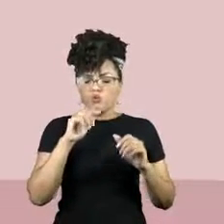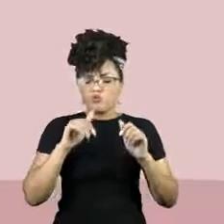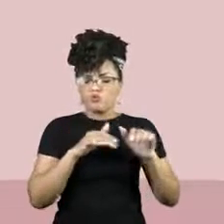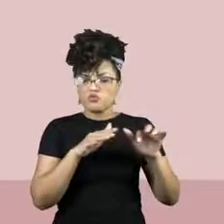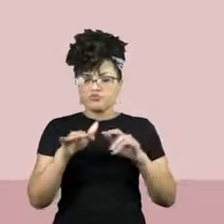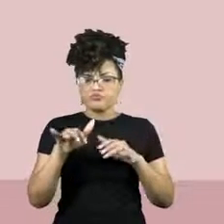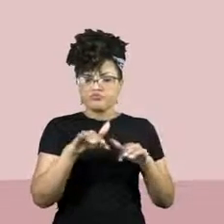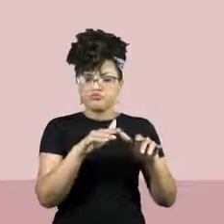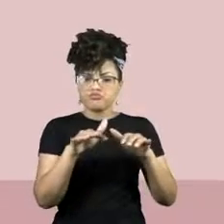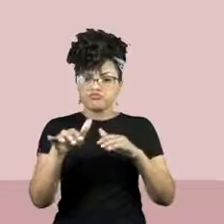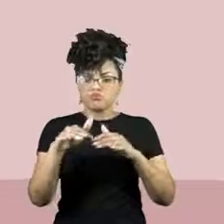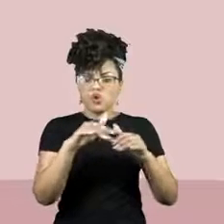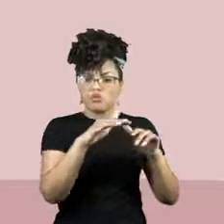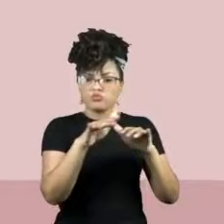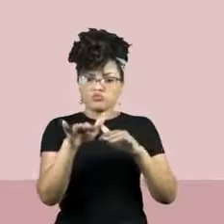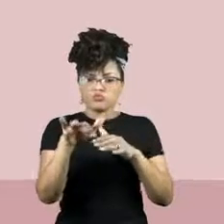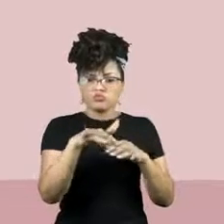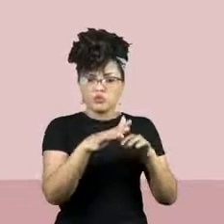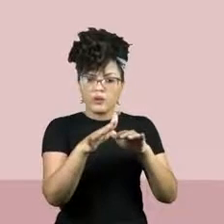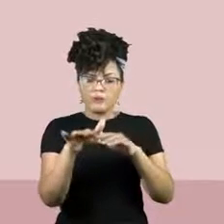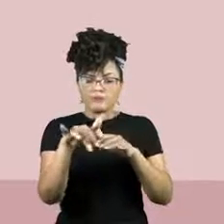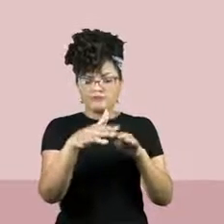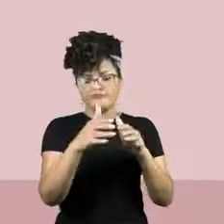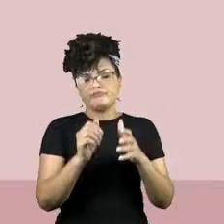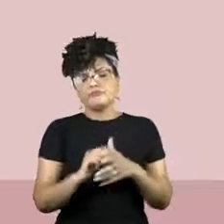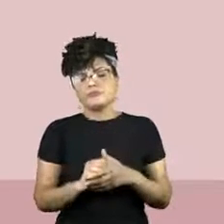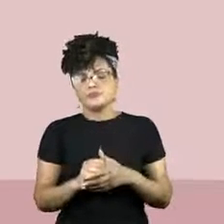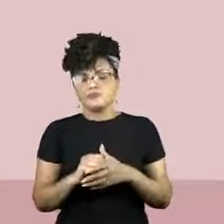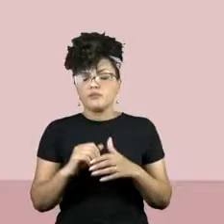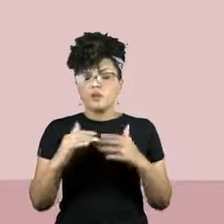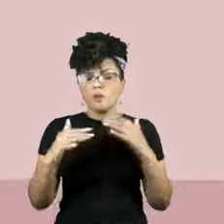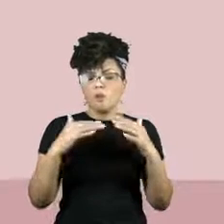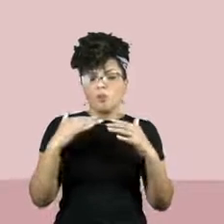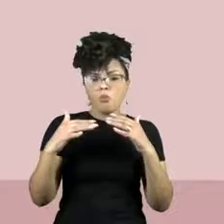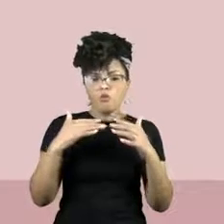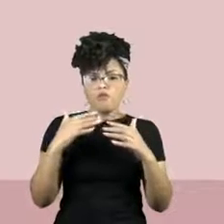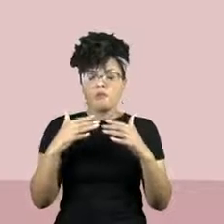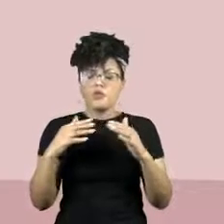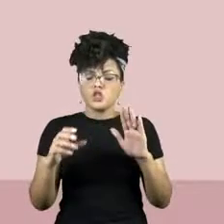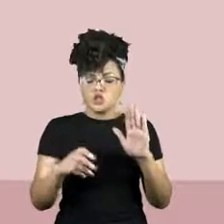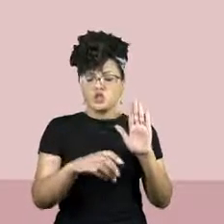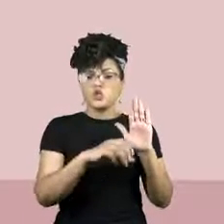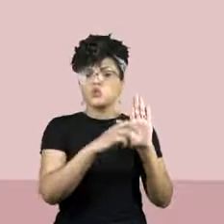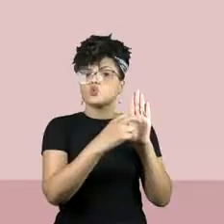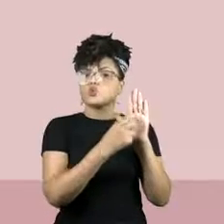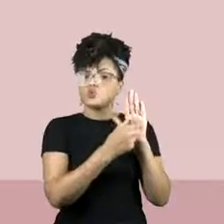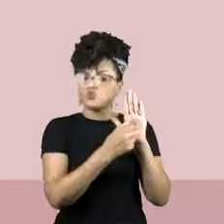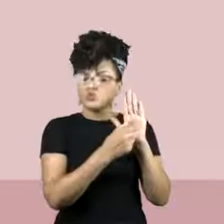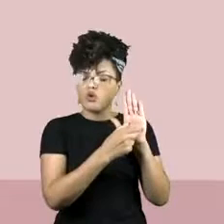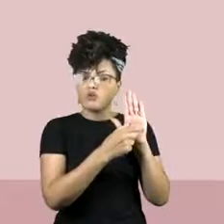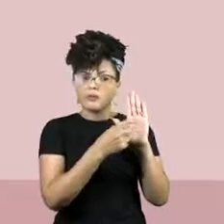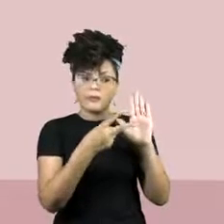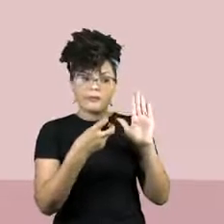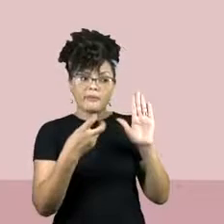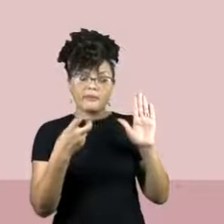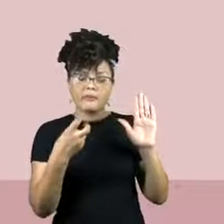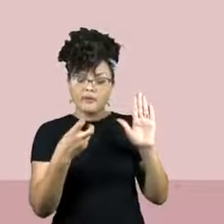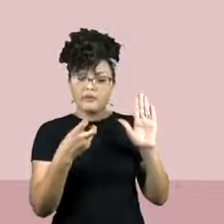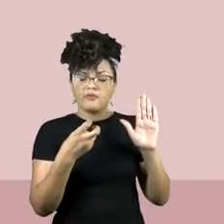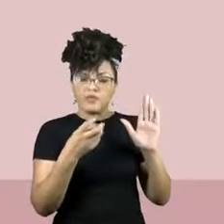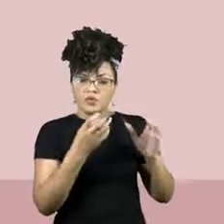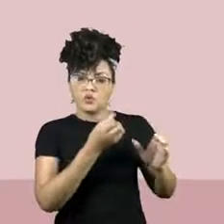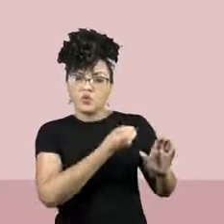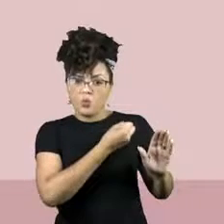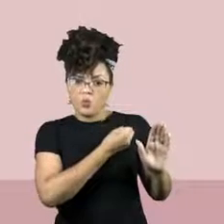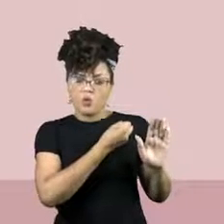percolando em movimento dentro desse corpo, tá? O que dentro de um software a gente consegue trazer também, né? Mas que acabei não sendo escopo do